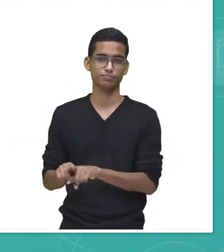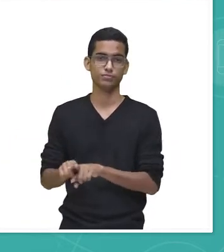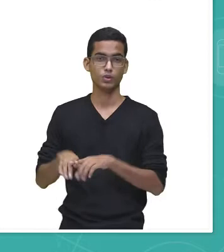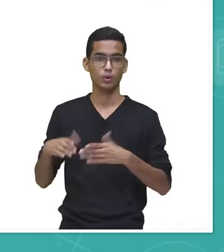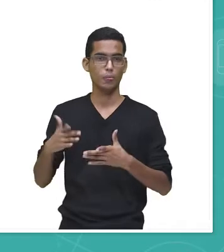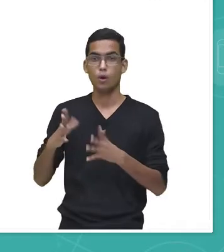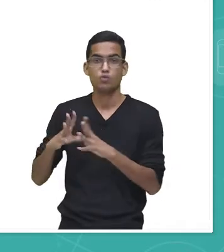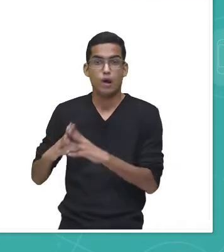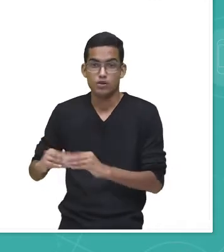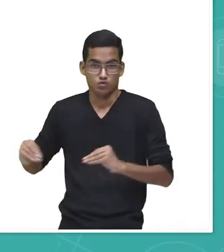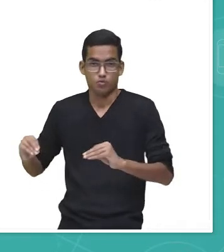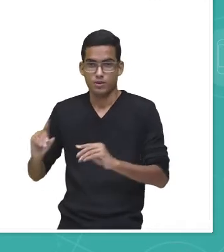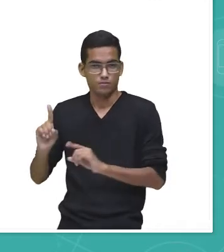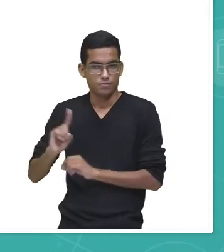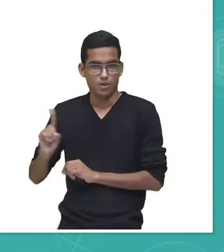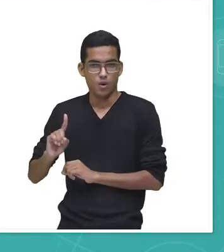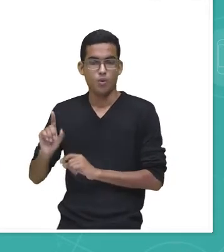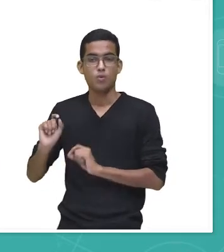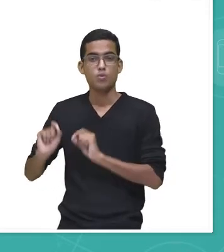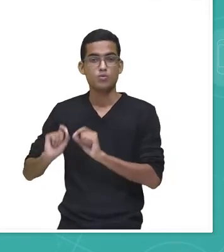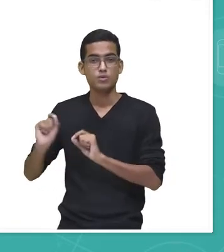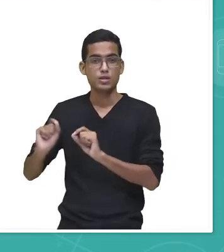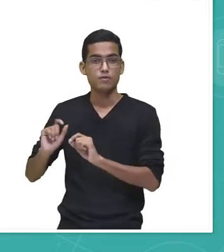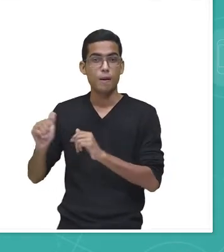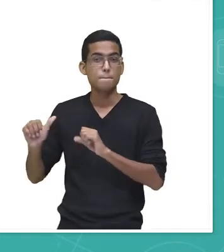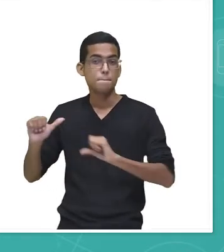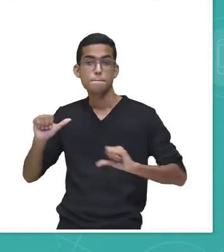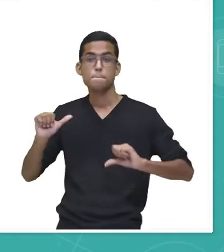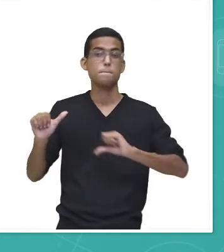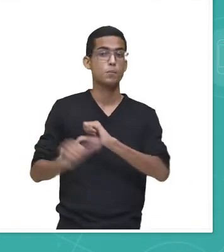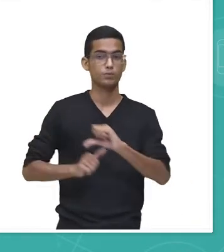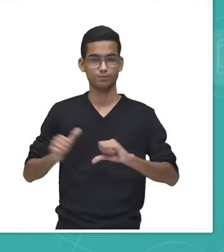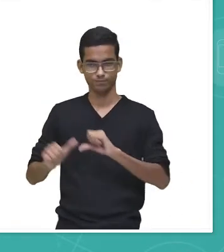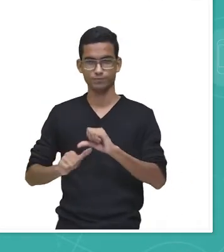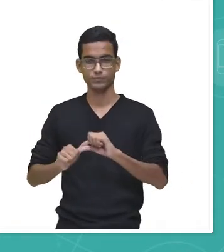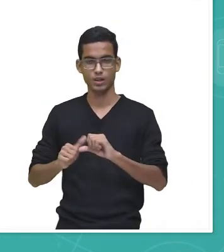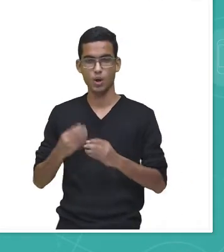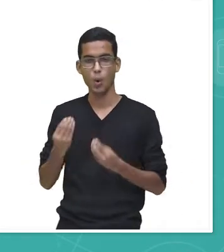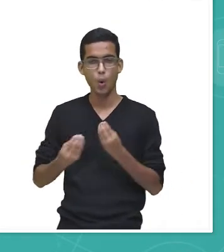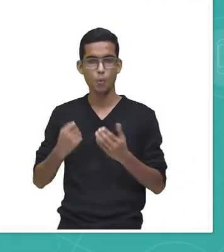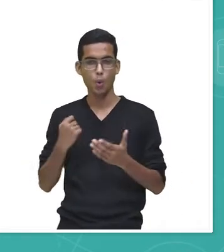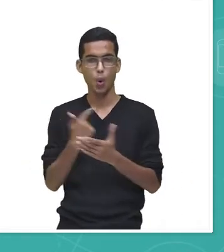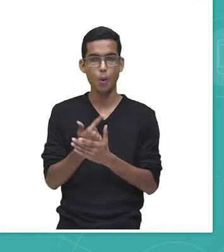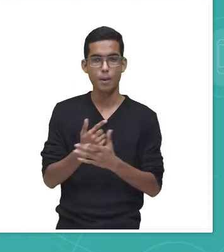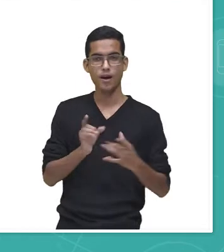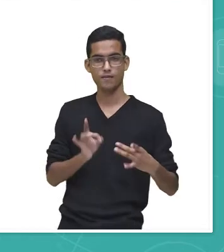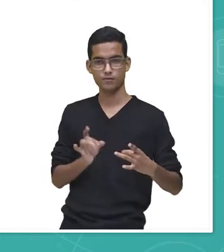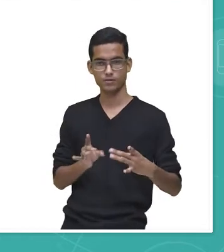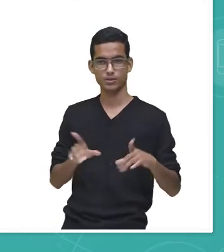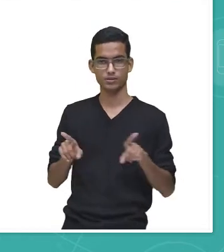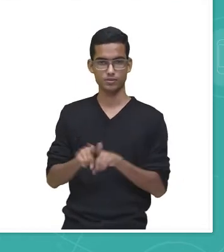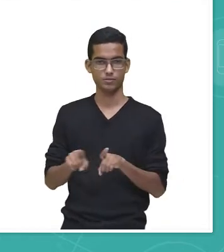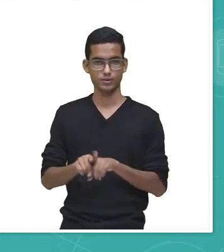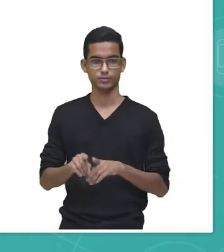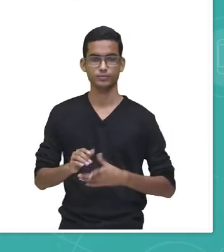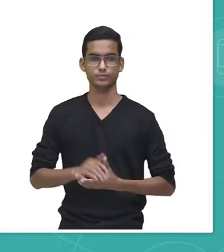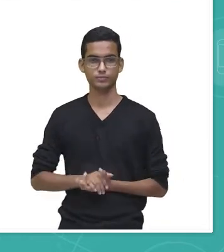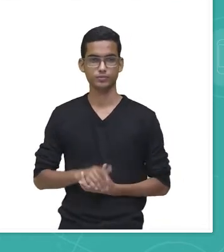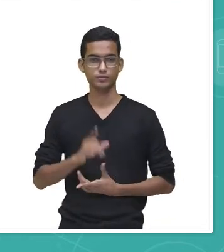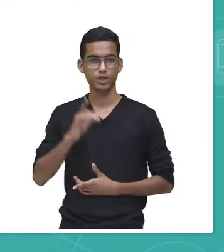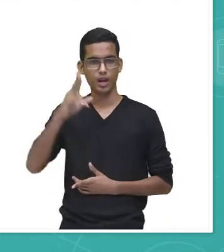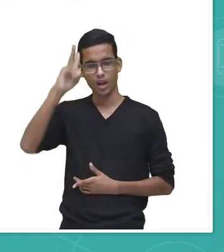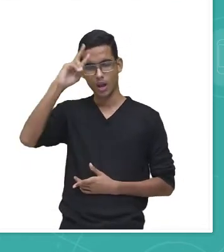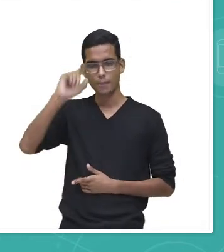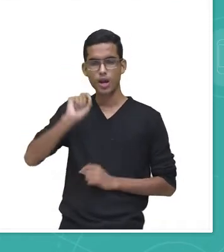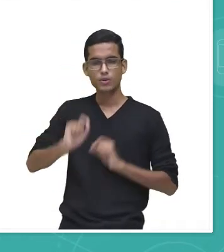vai ter tanta utilidade. Lembrando que cada feudo, ele tinha sua própria moeda. Mas o mais importante